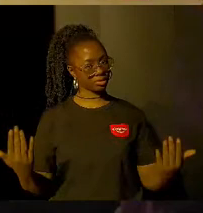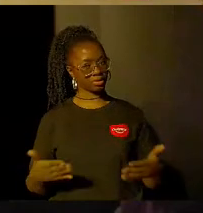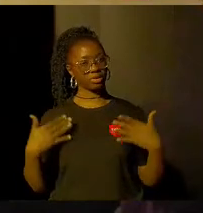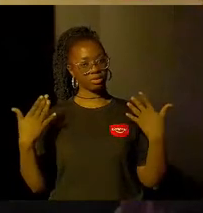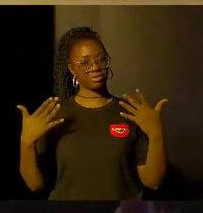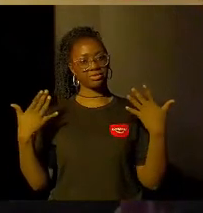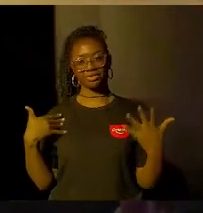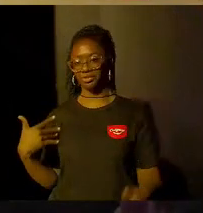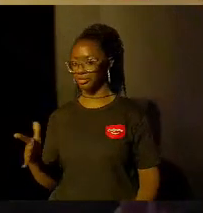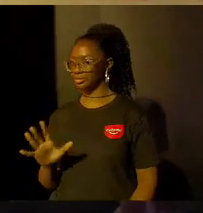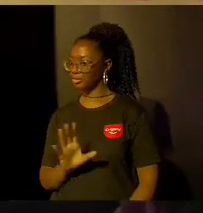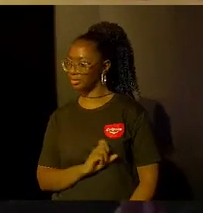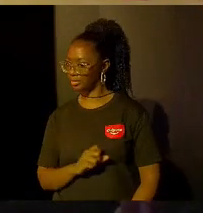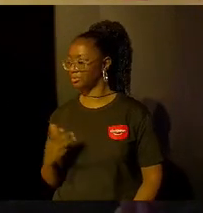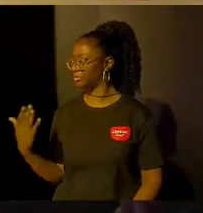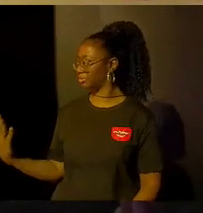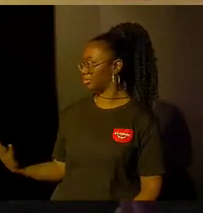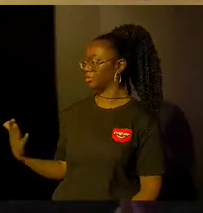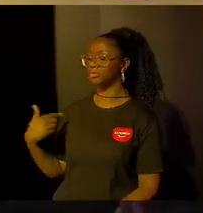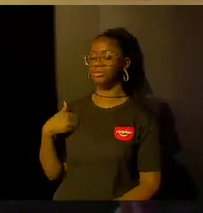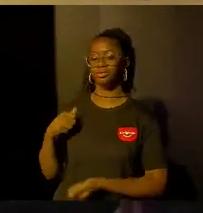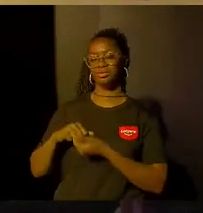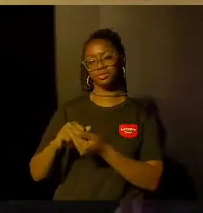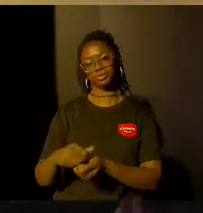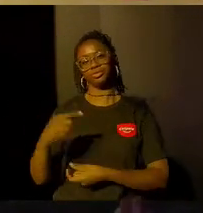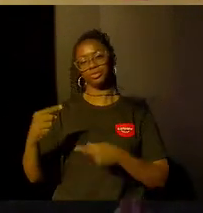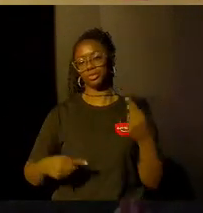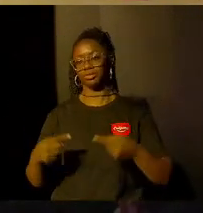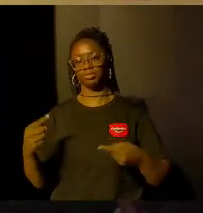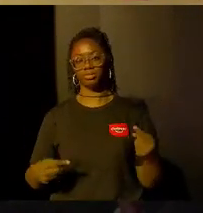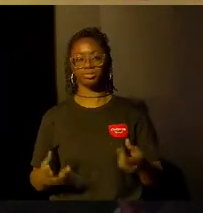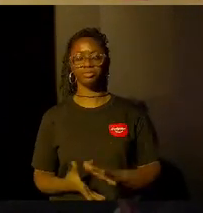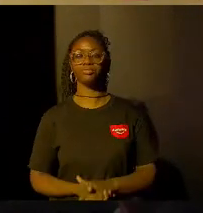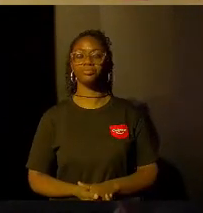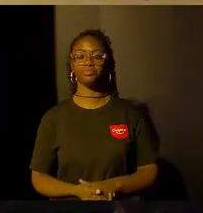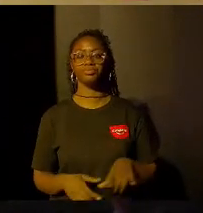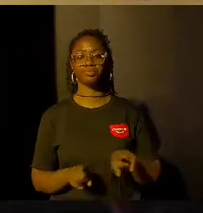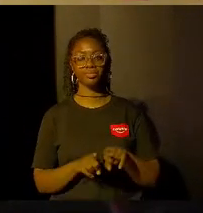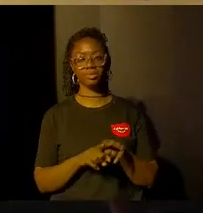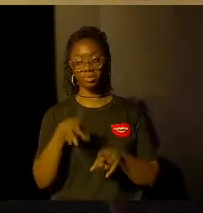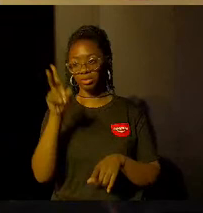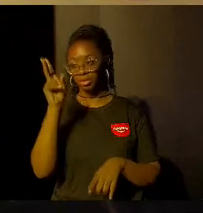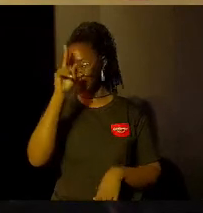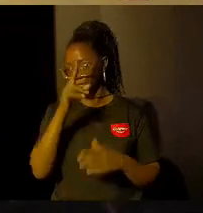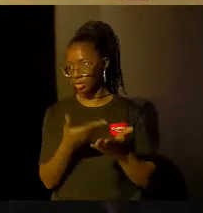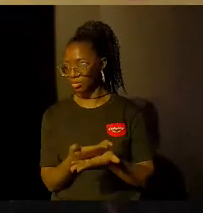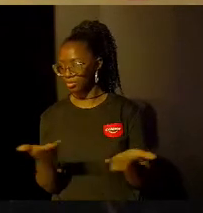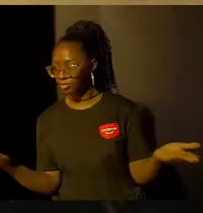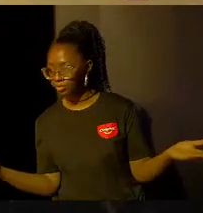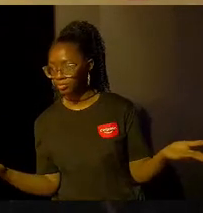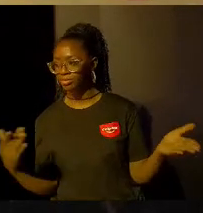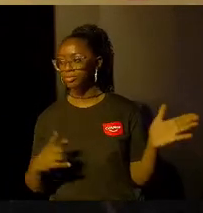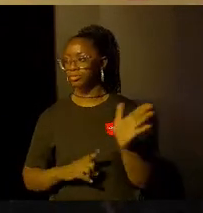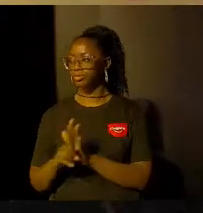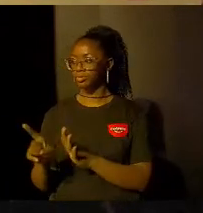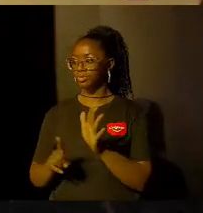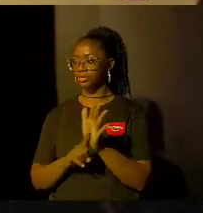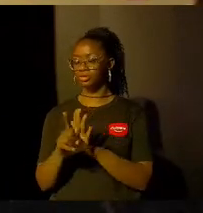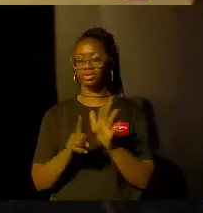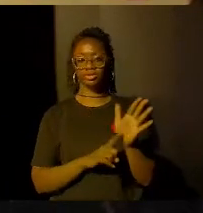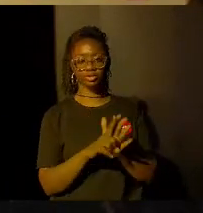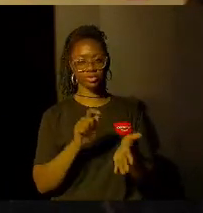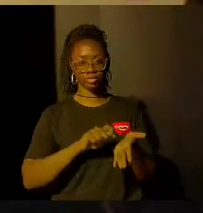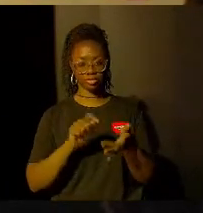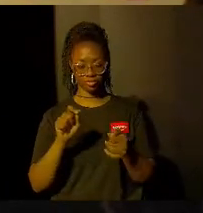de ser fã e você companheira que nesse momento queria lembrar vocês que as perguntas serão